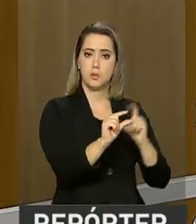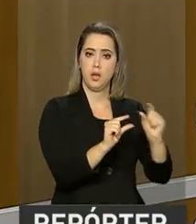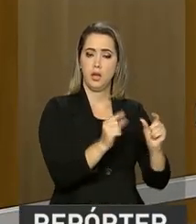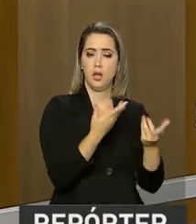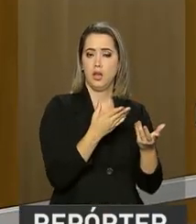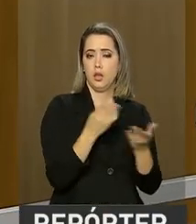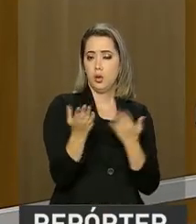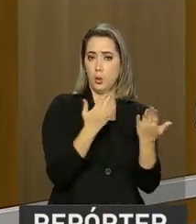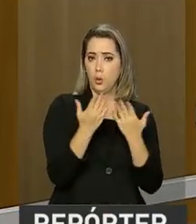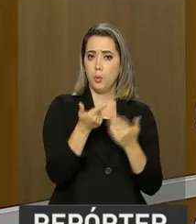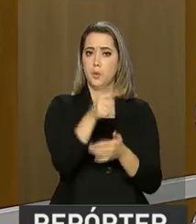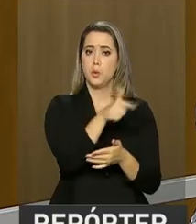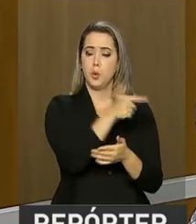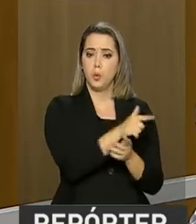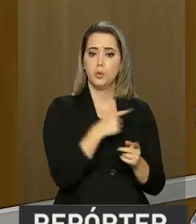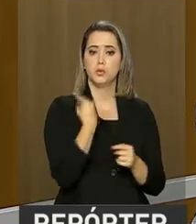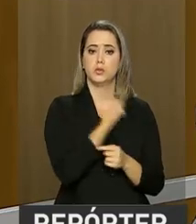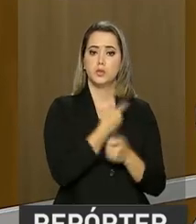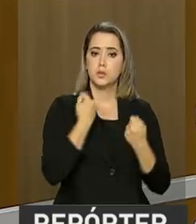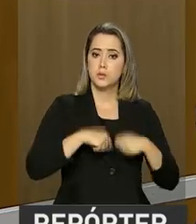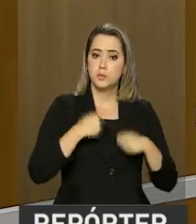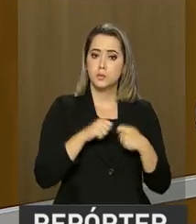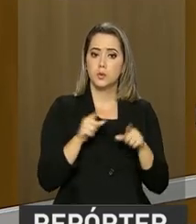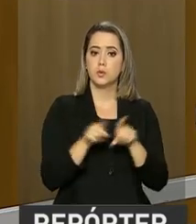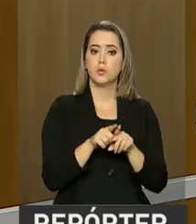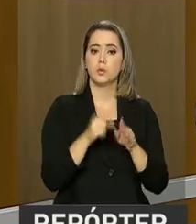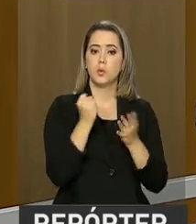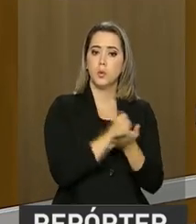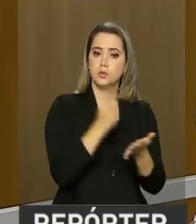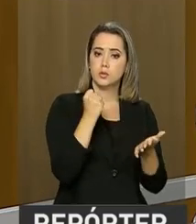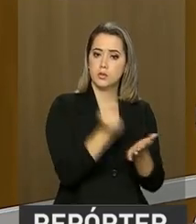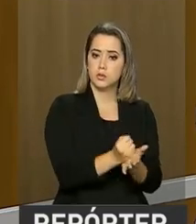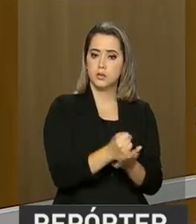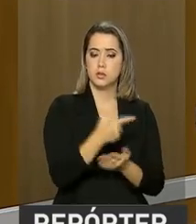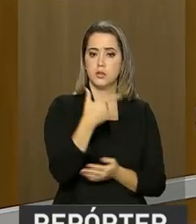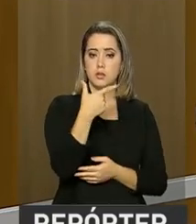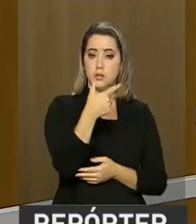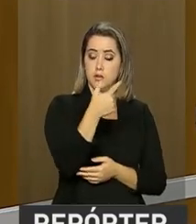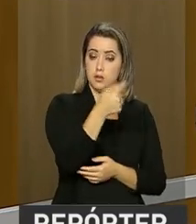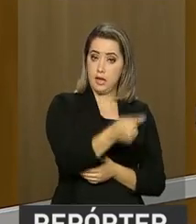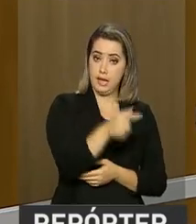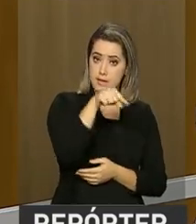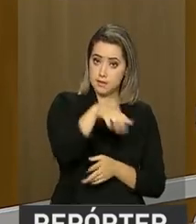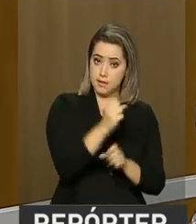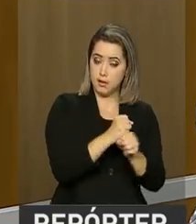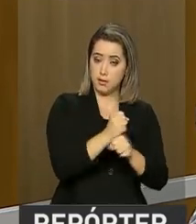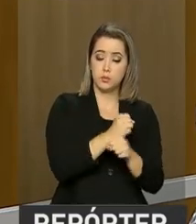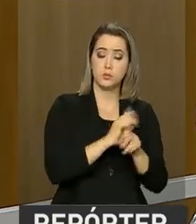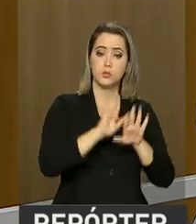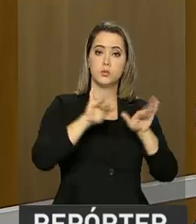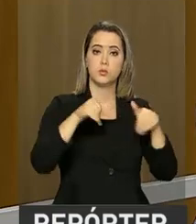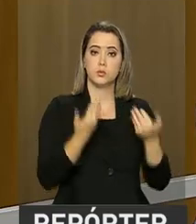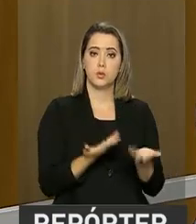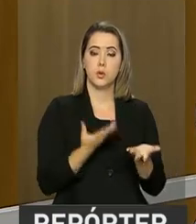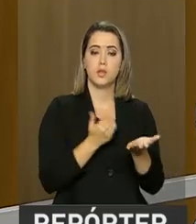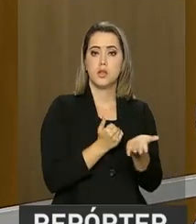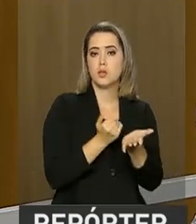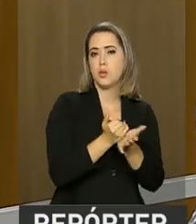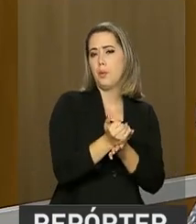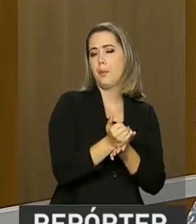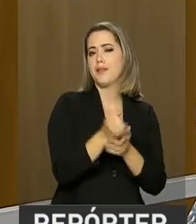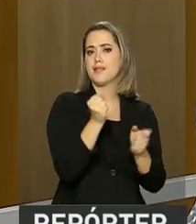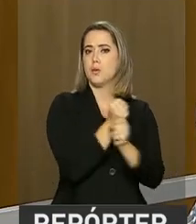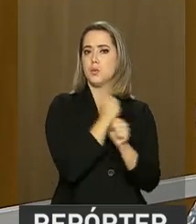pelo nosso cronograma, nós devemos estar contratando essas operações em 2017. Elas serão implementadas,